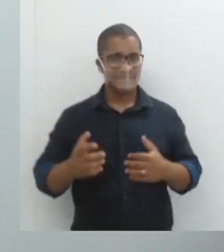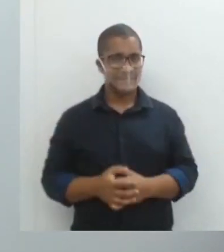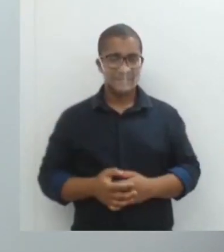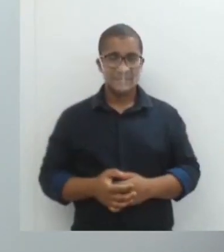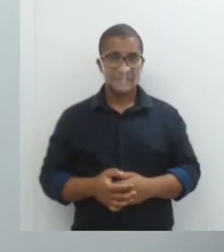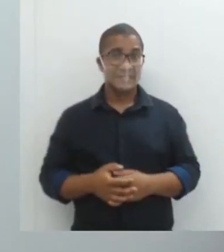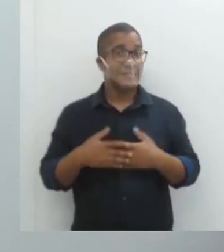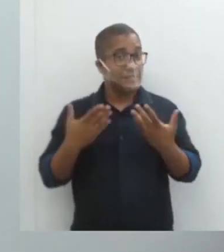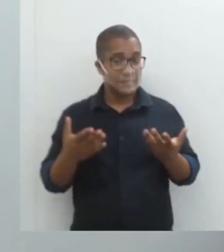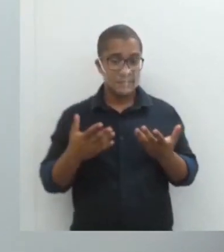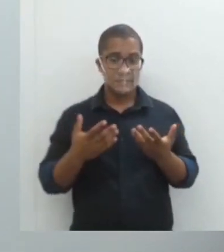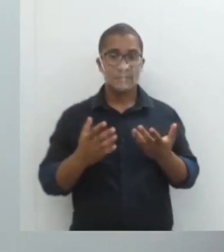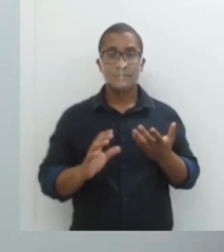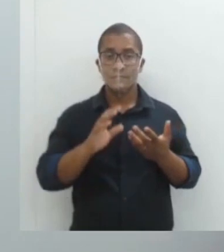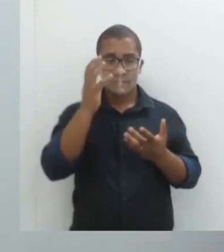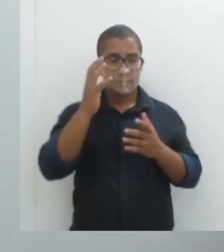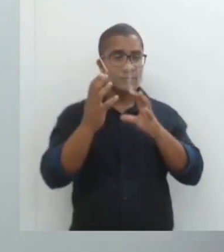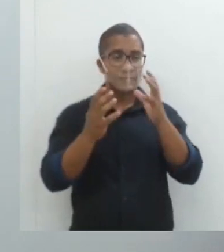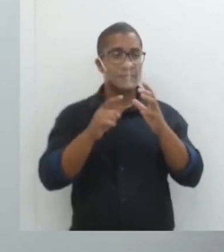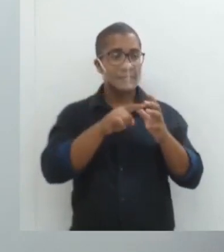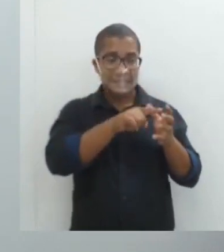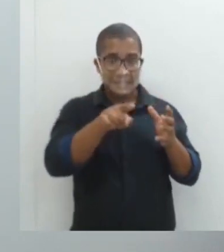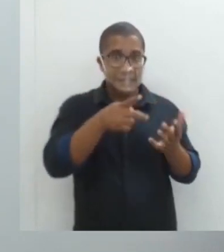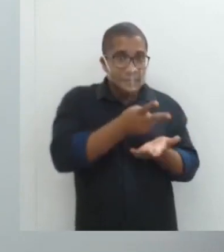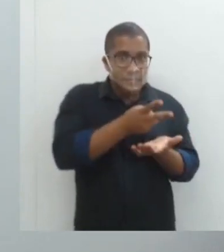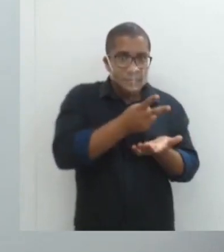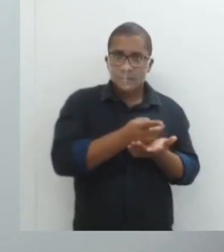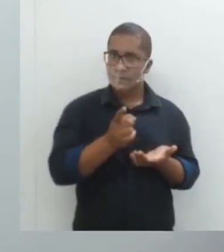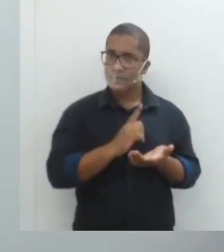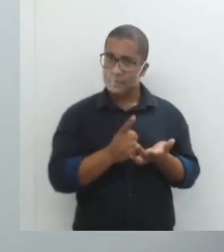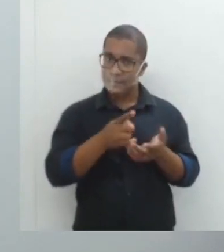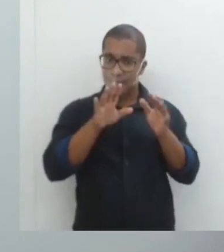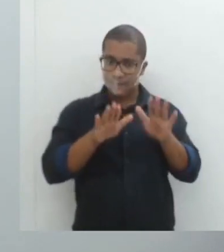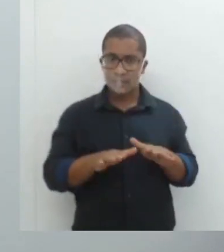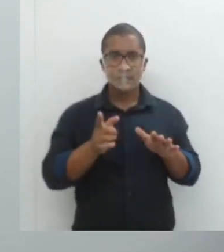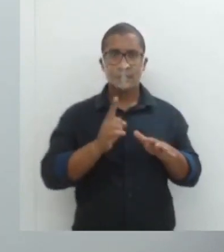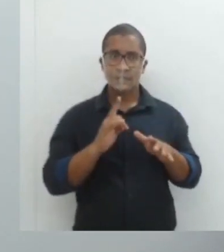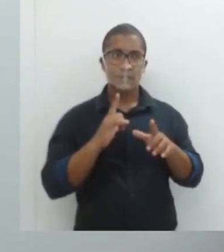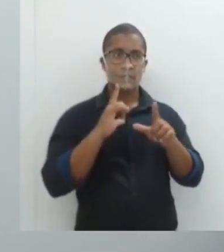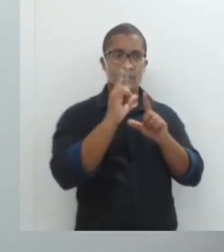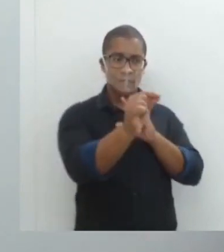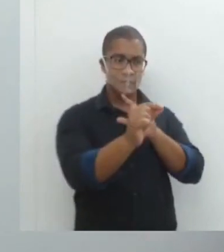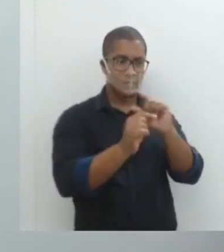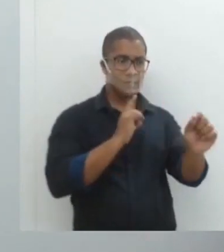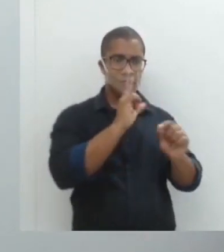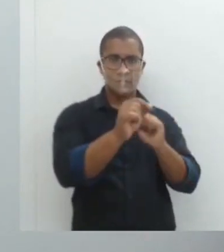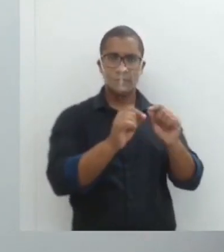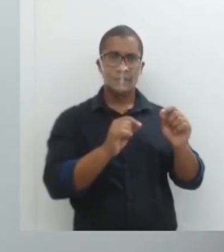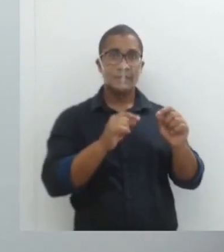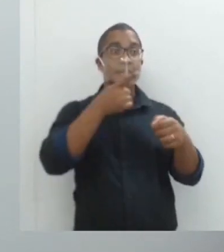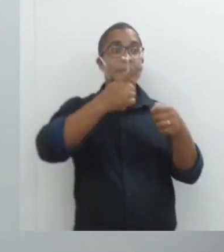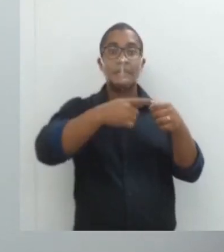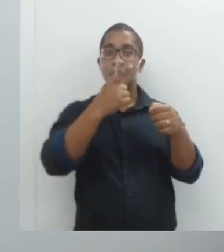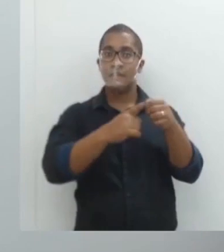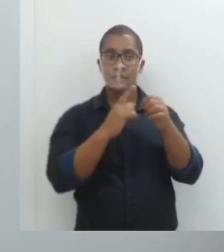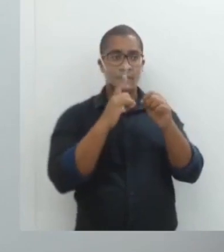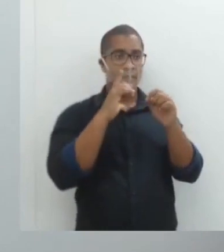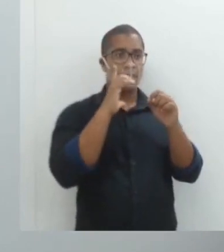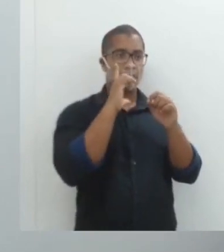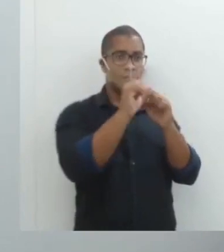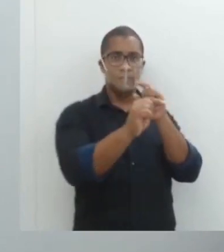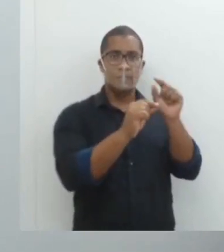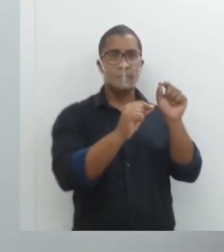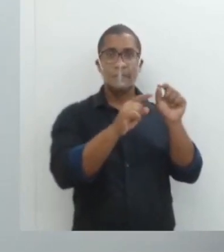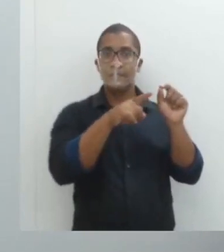professor? Então, muitos deles começaram a migrar, então fugir para o interior, já que os portugueses não conseguiam, né, e